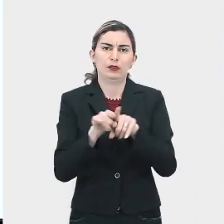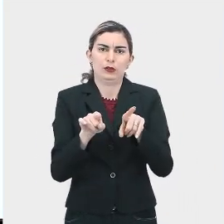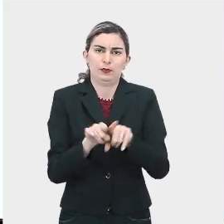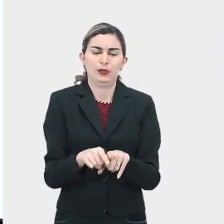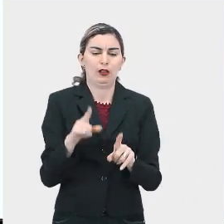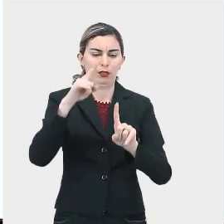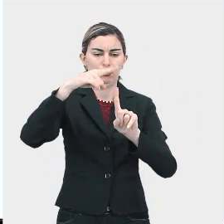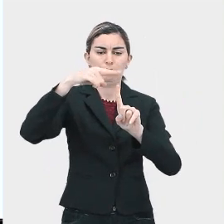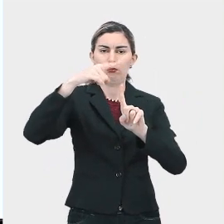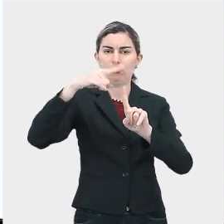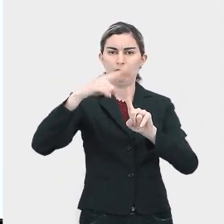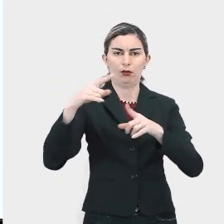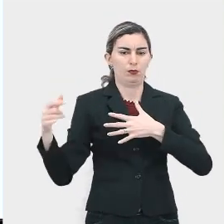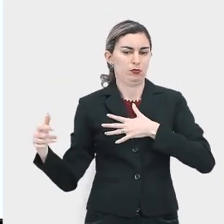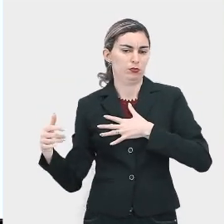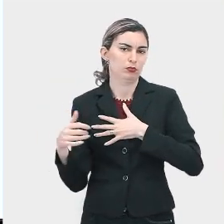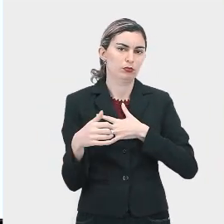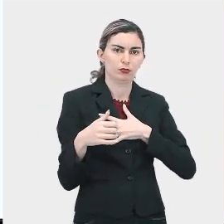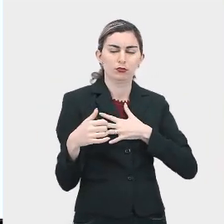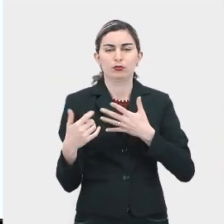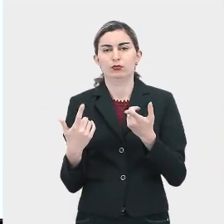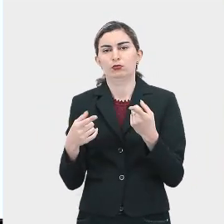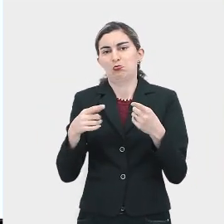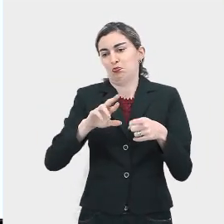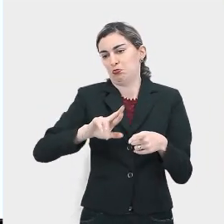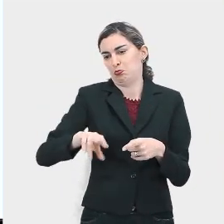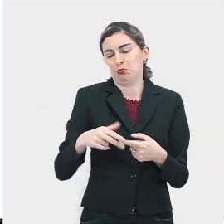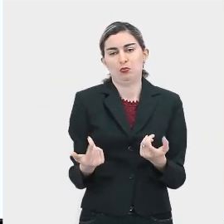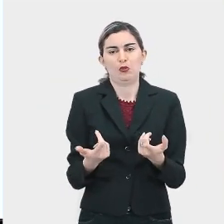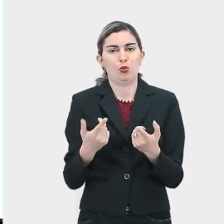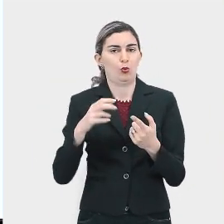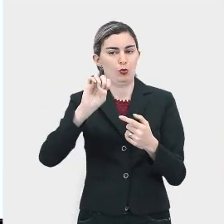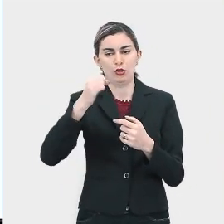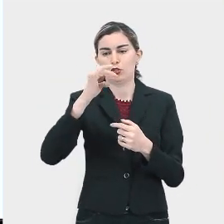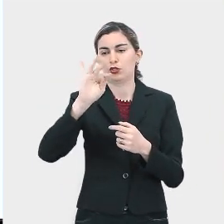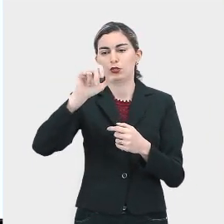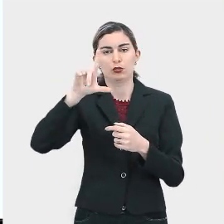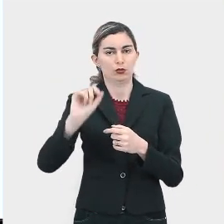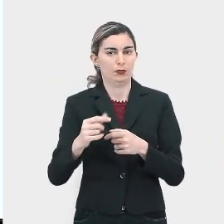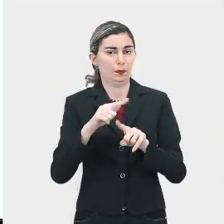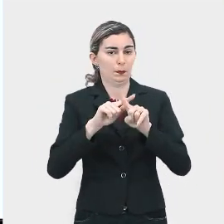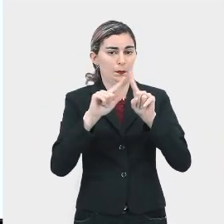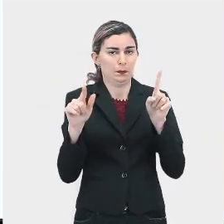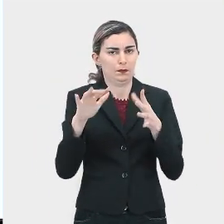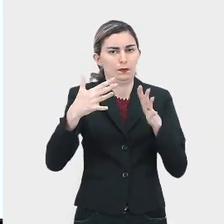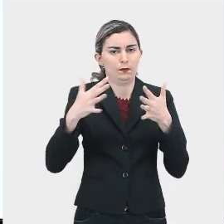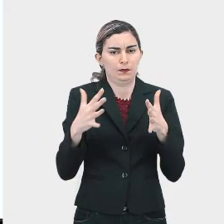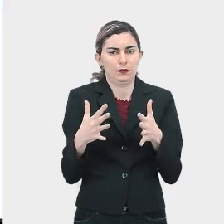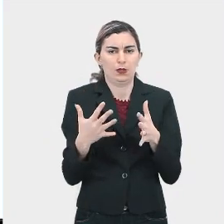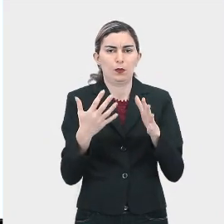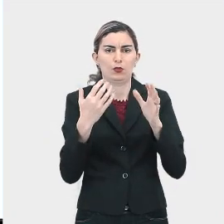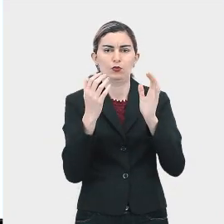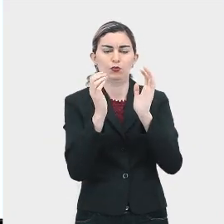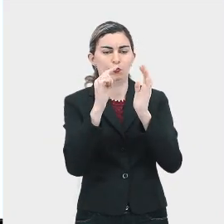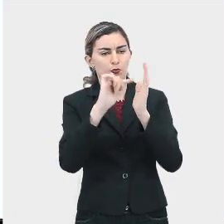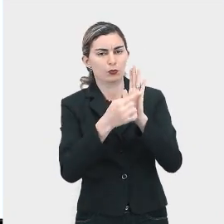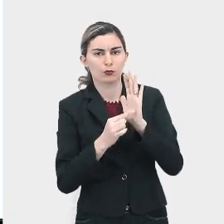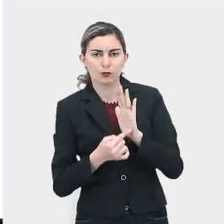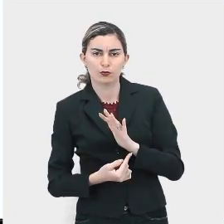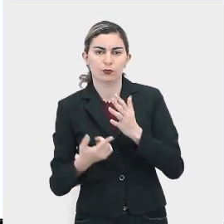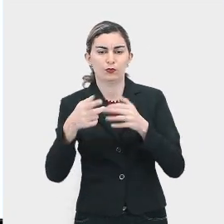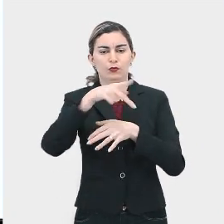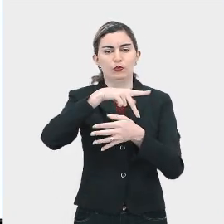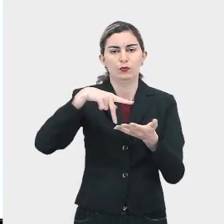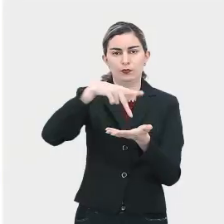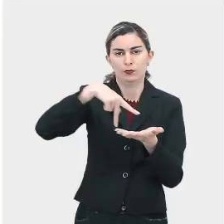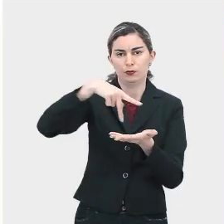vocês dos tipos de dança. Tipos não são estilos, tá? Mas mais ou menos uma classificação temporal